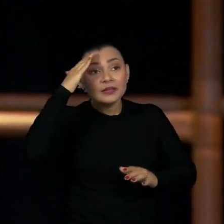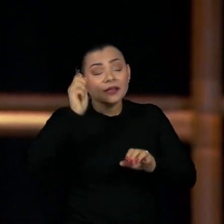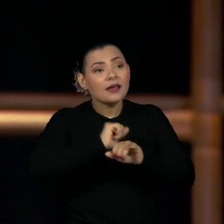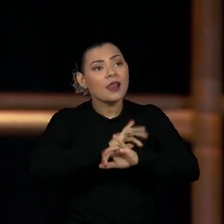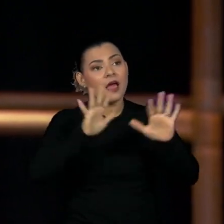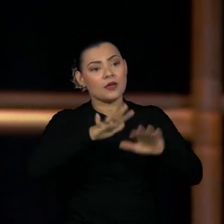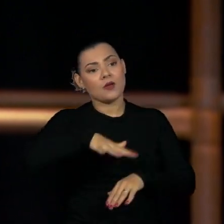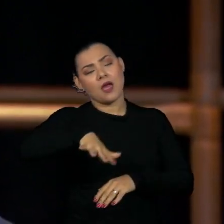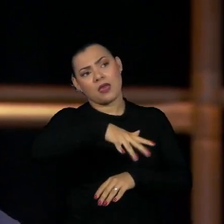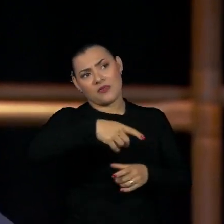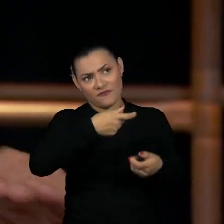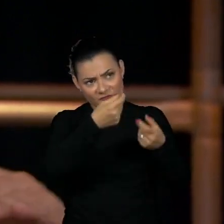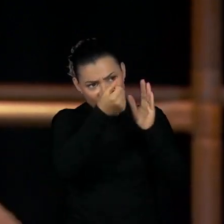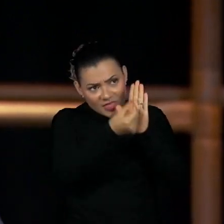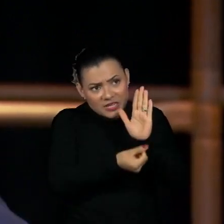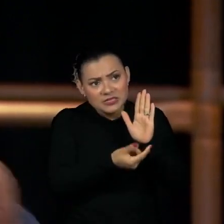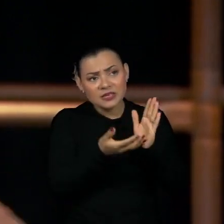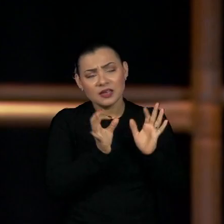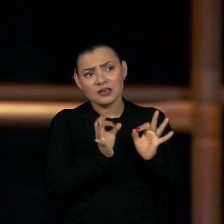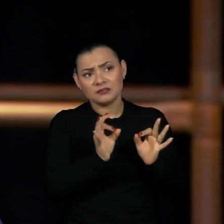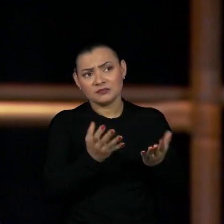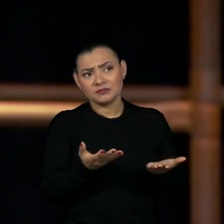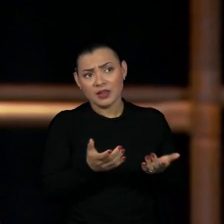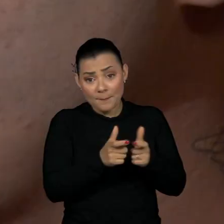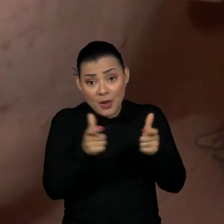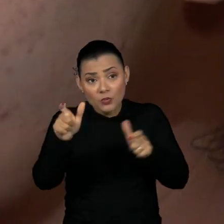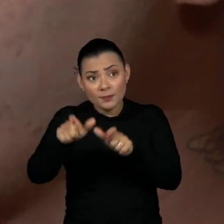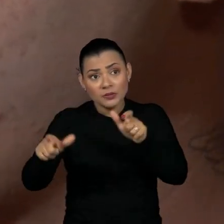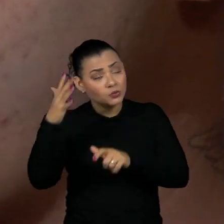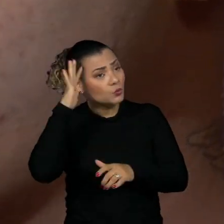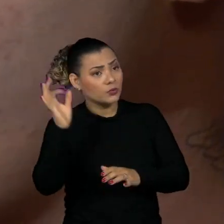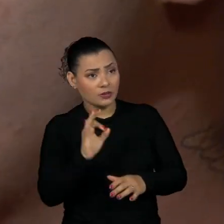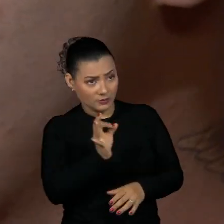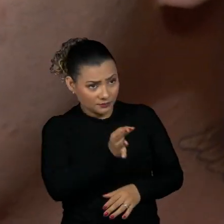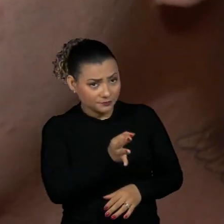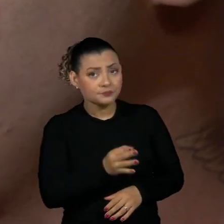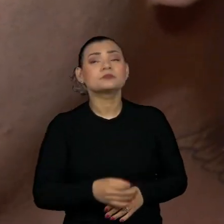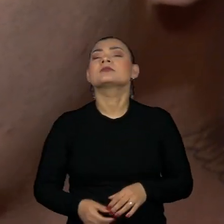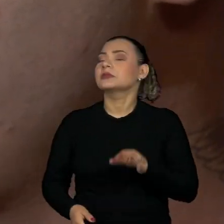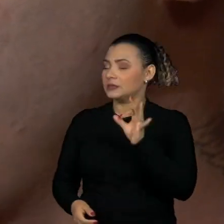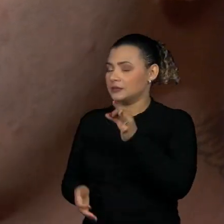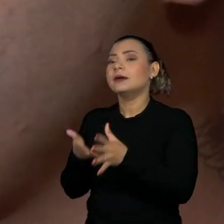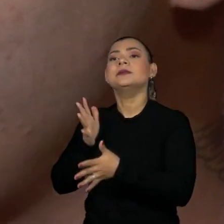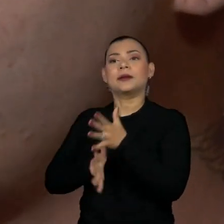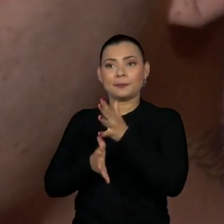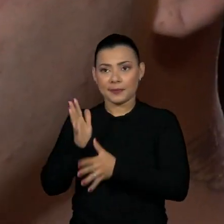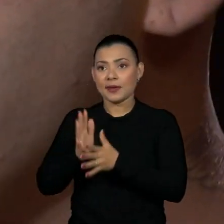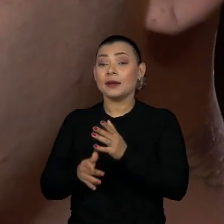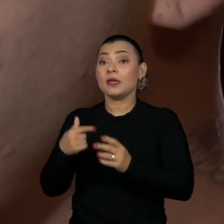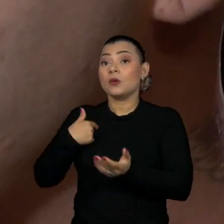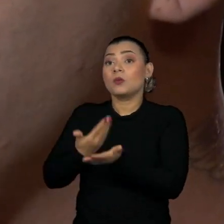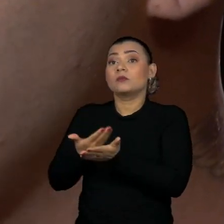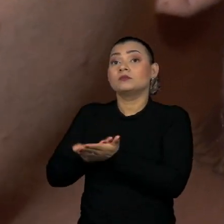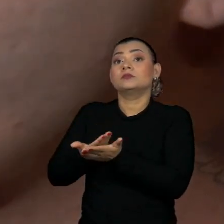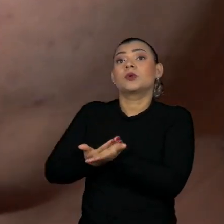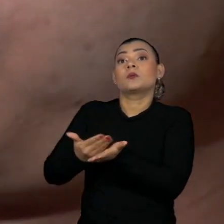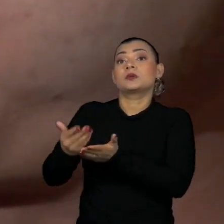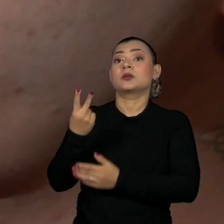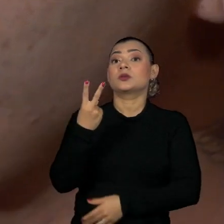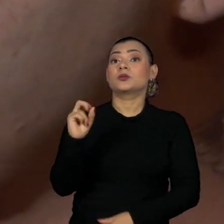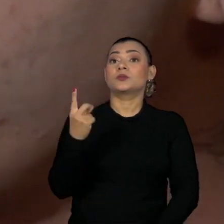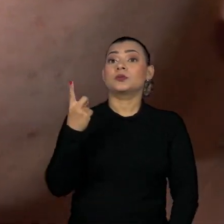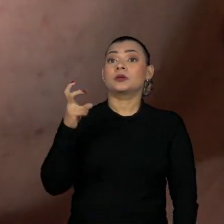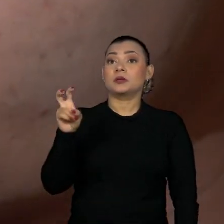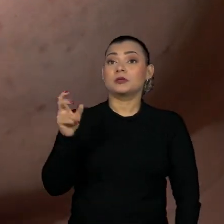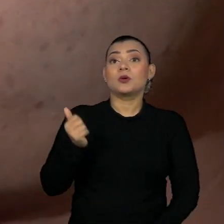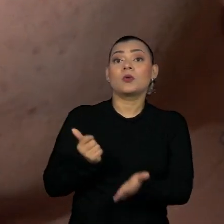vida financeira para a galera, para a massa brasileira? Sem dúvida. Assim como quando eu comecei a estudar em 2015, eu comprei meu